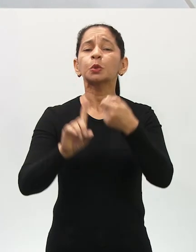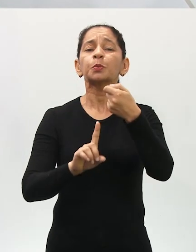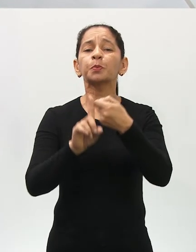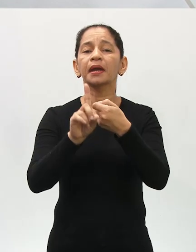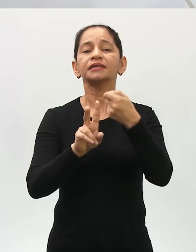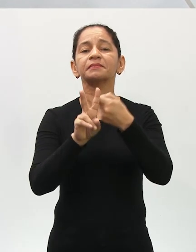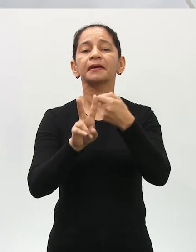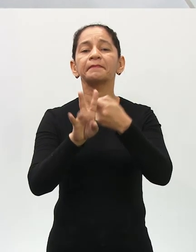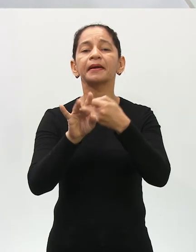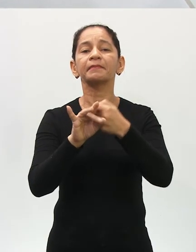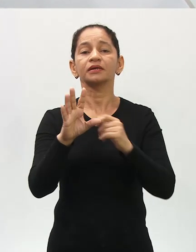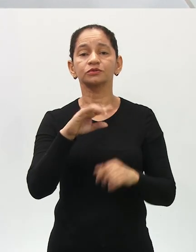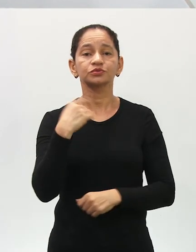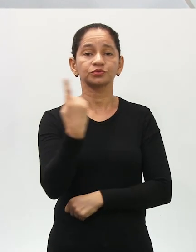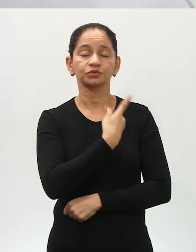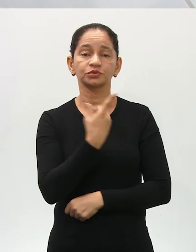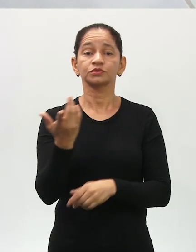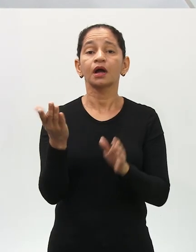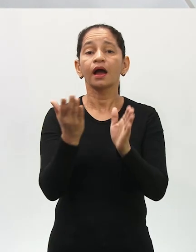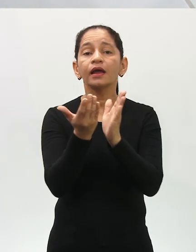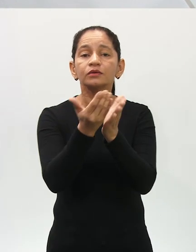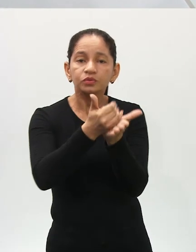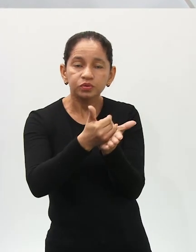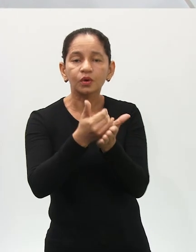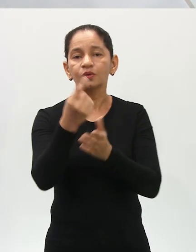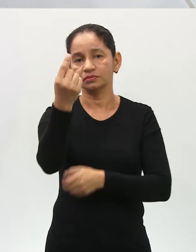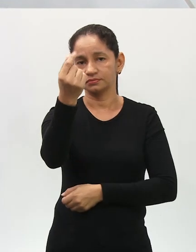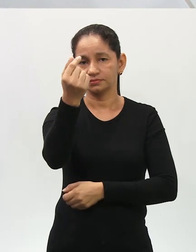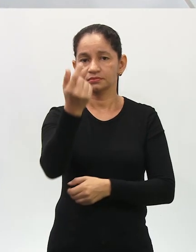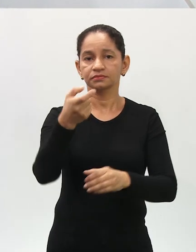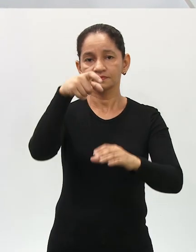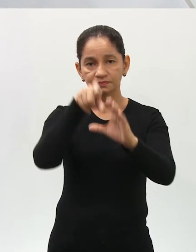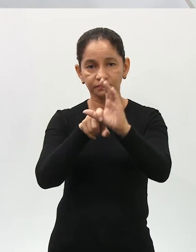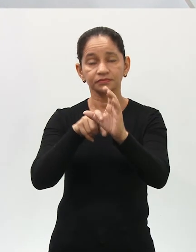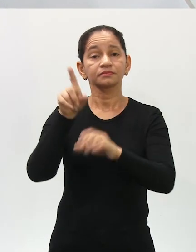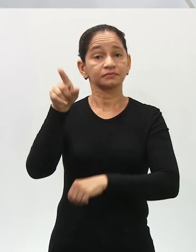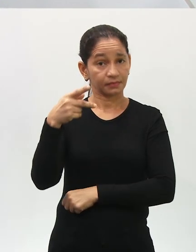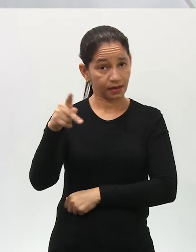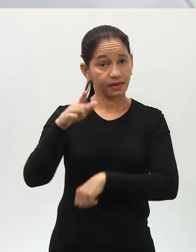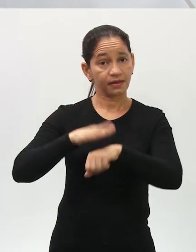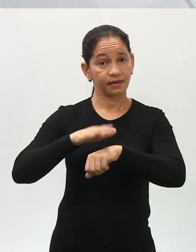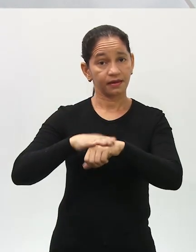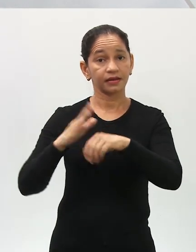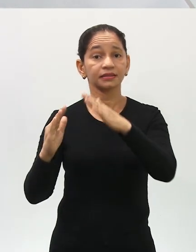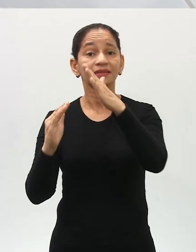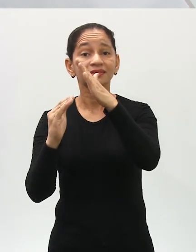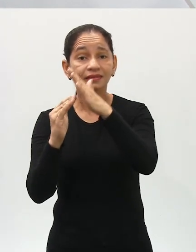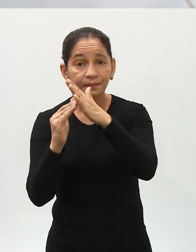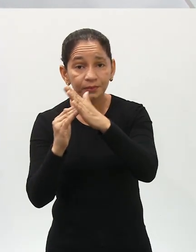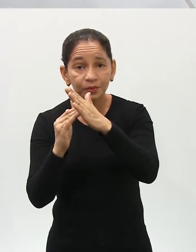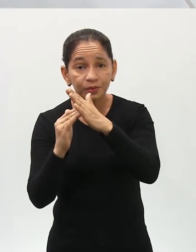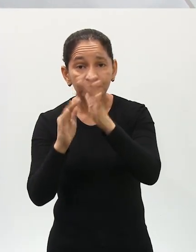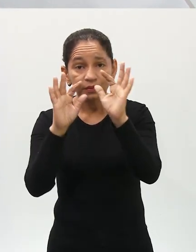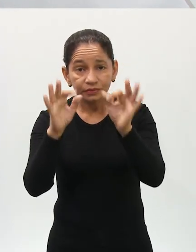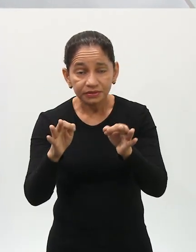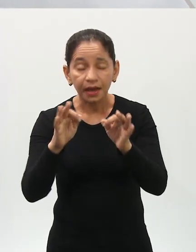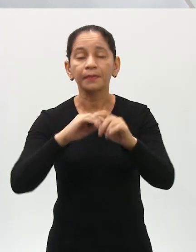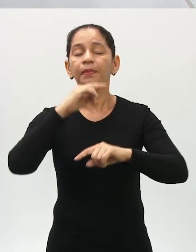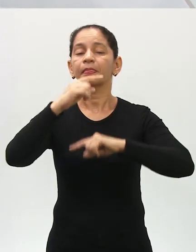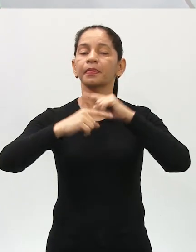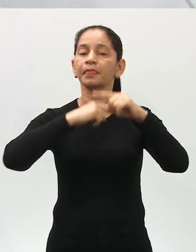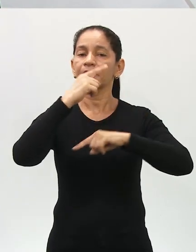mês, né, o nosso órgão lá retém o valor que você deve à instituição financeira. Depois que ele